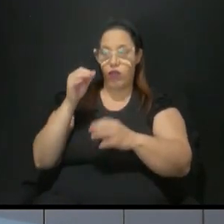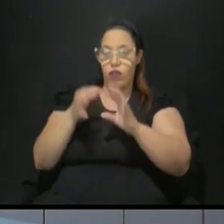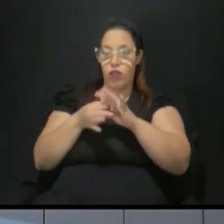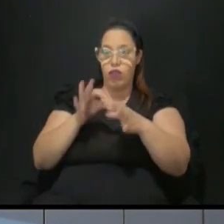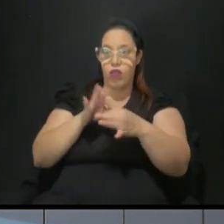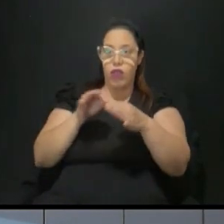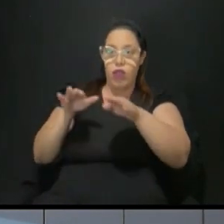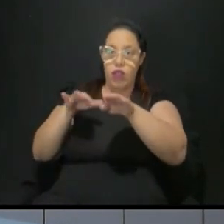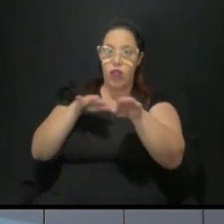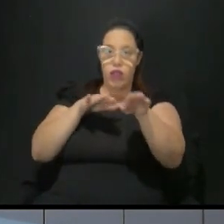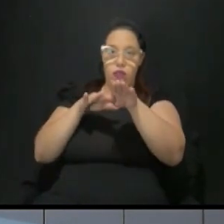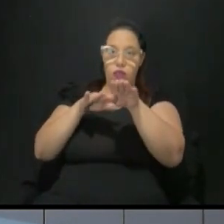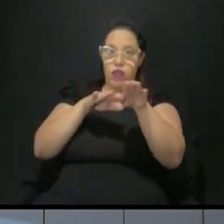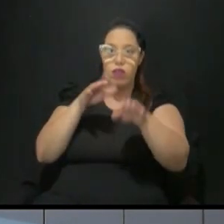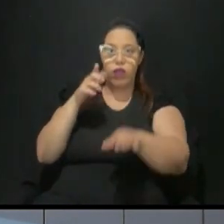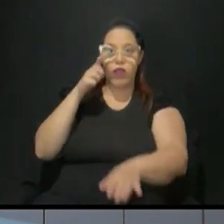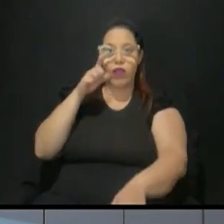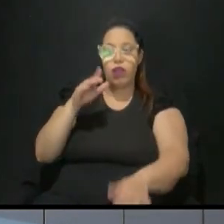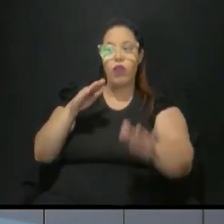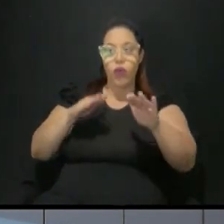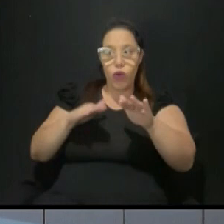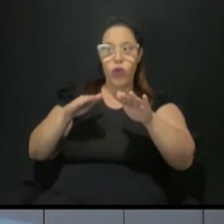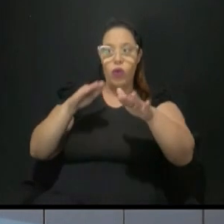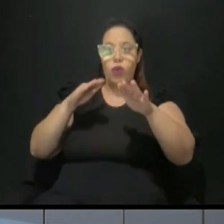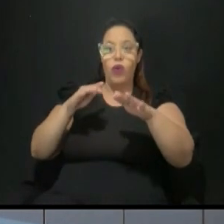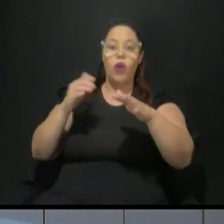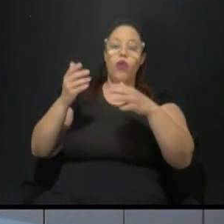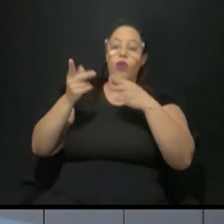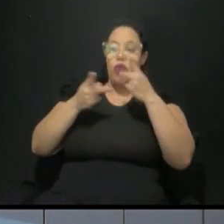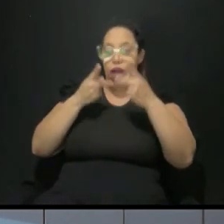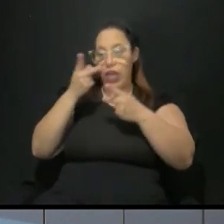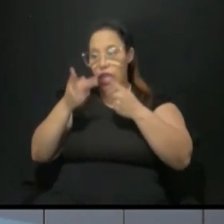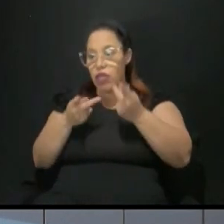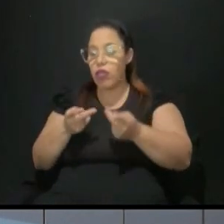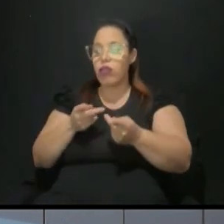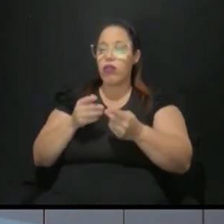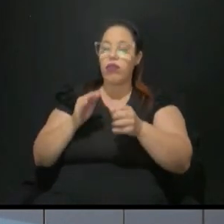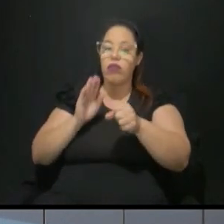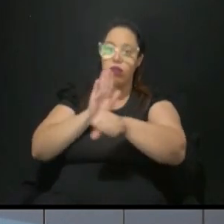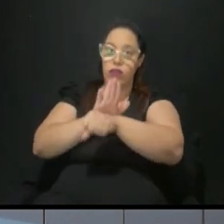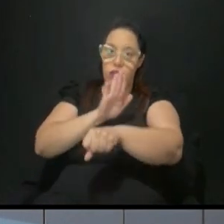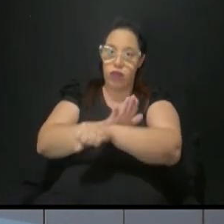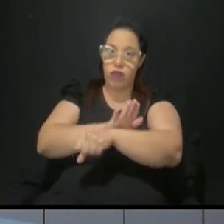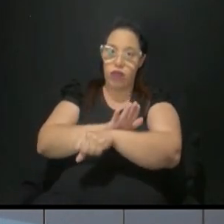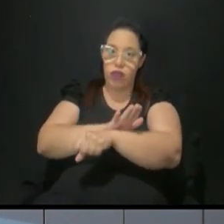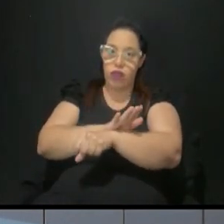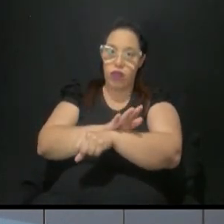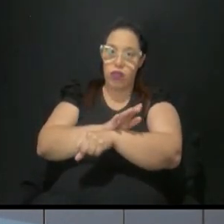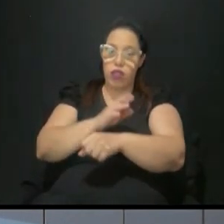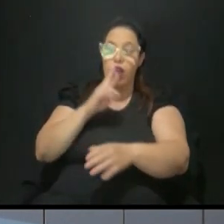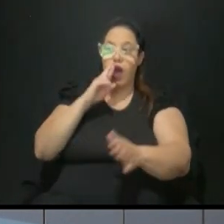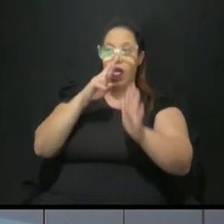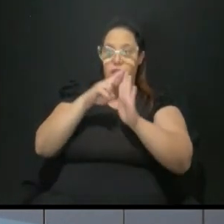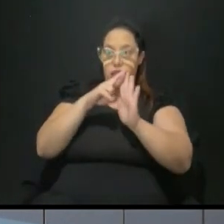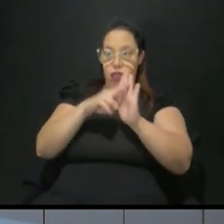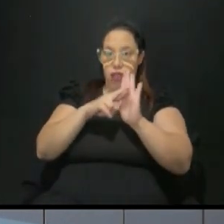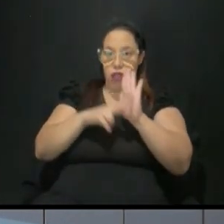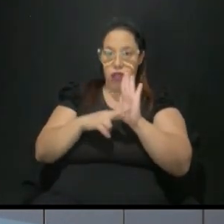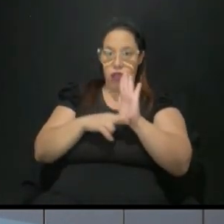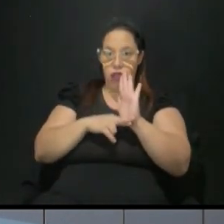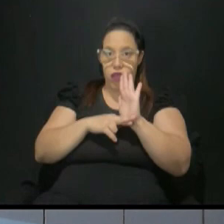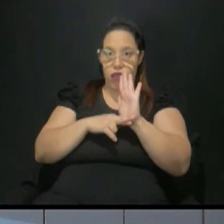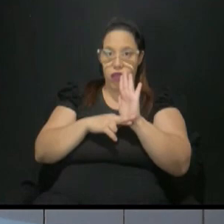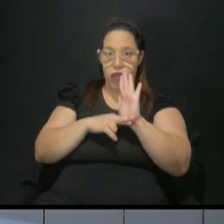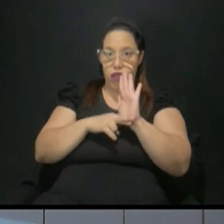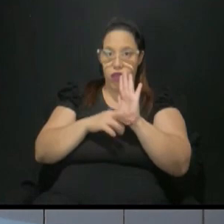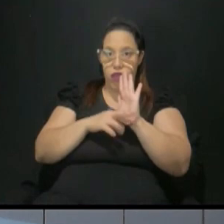consegue se manter orientando e auxiliando. Tá. A regra, ela estabelece que o atleta guia não pode